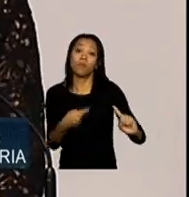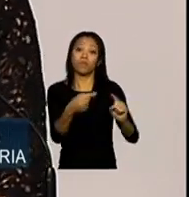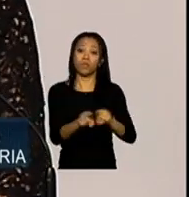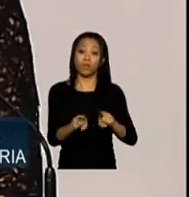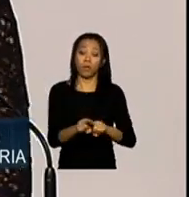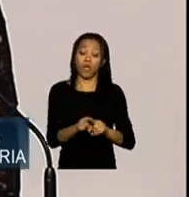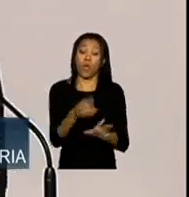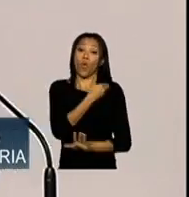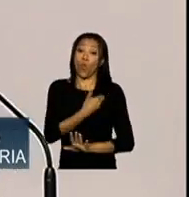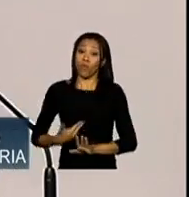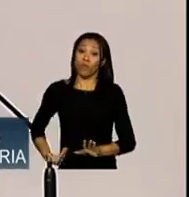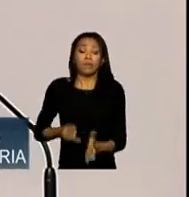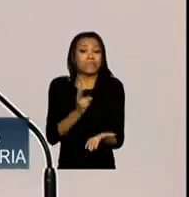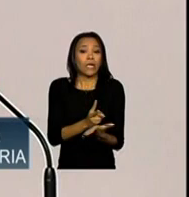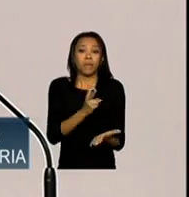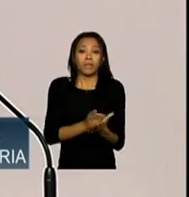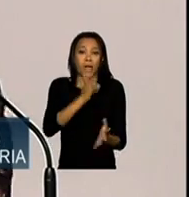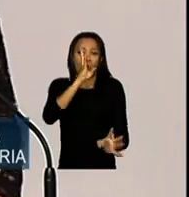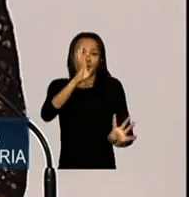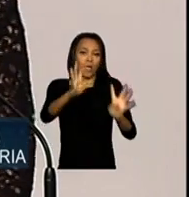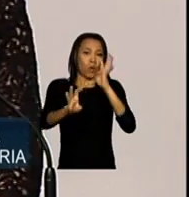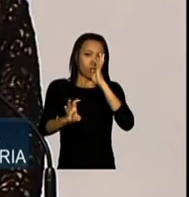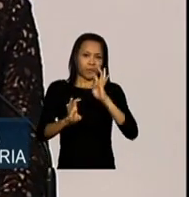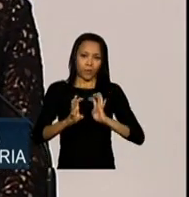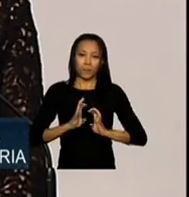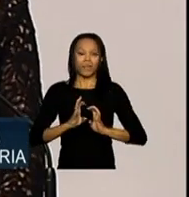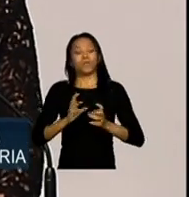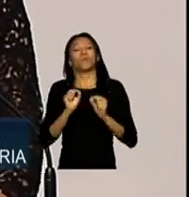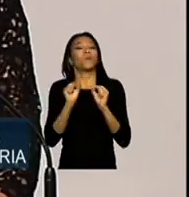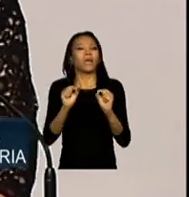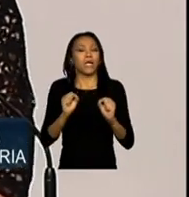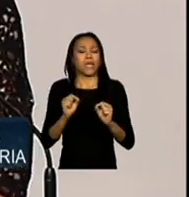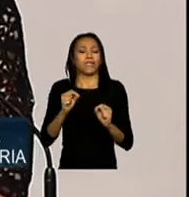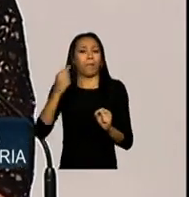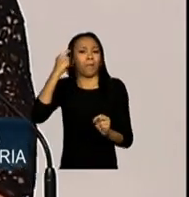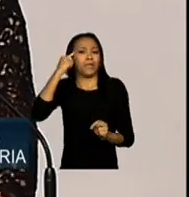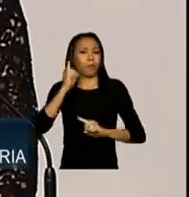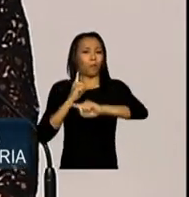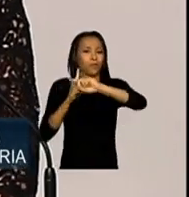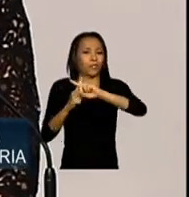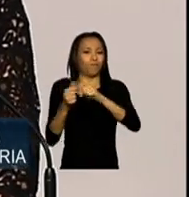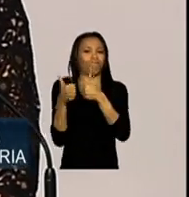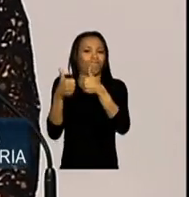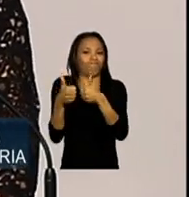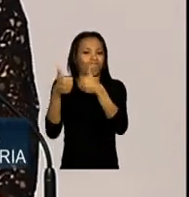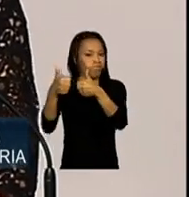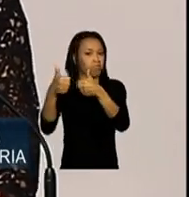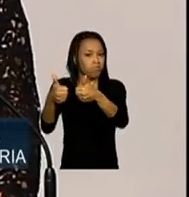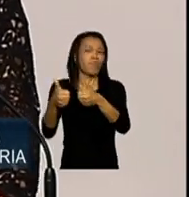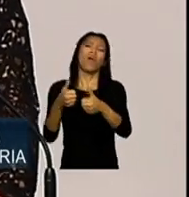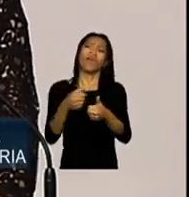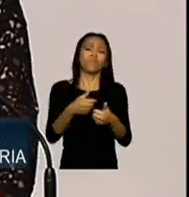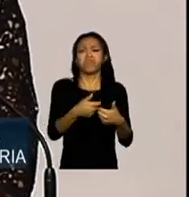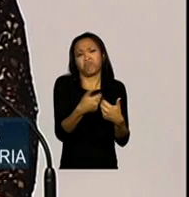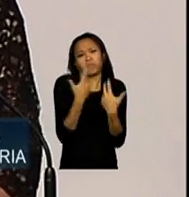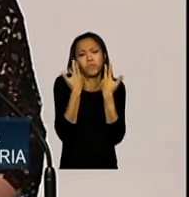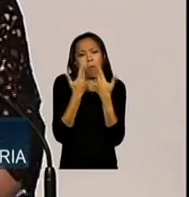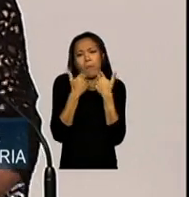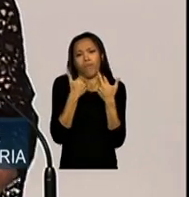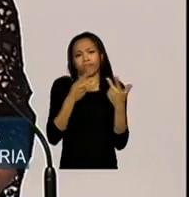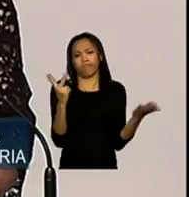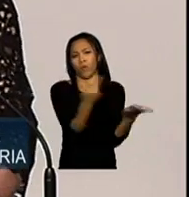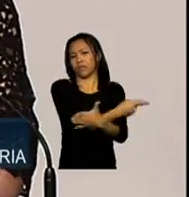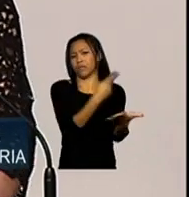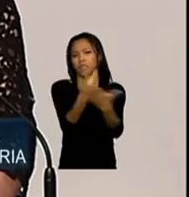costuma ser acusado de excessivo otimismo. Essa é uma crítica que se costuma fazer a qualquer governo,